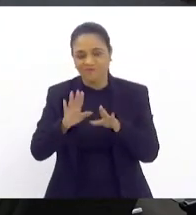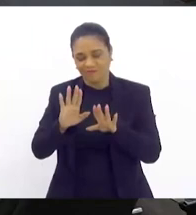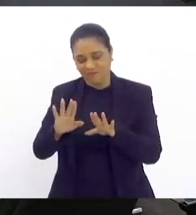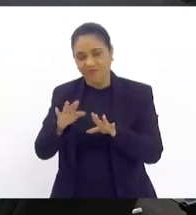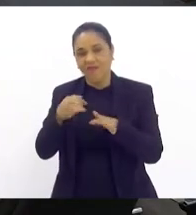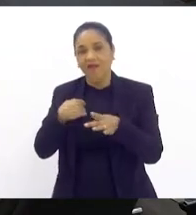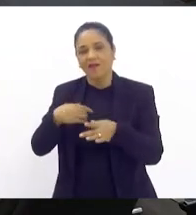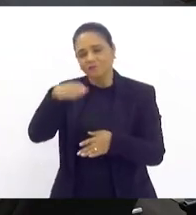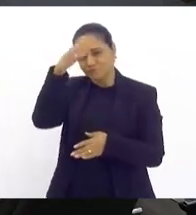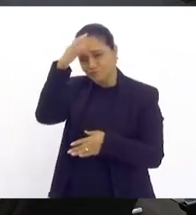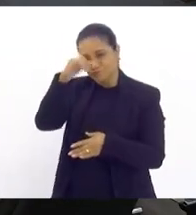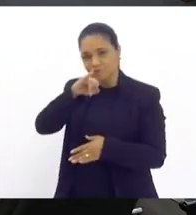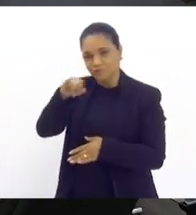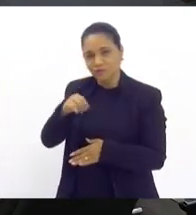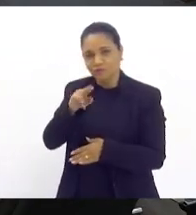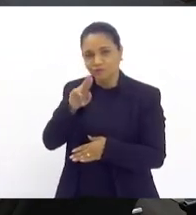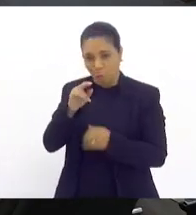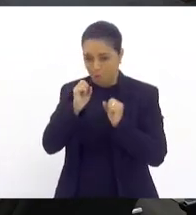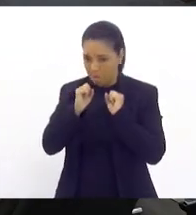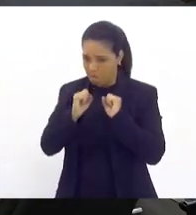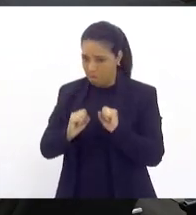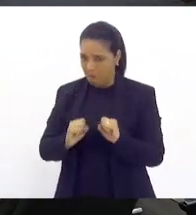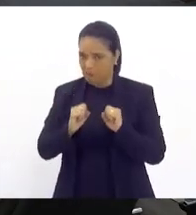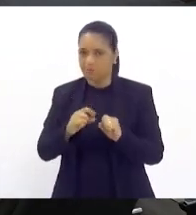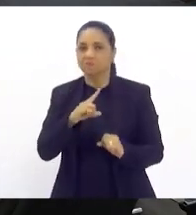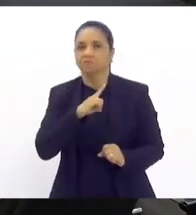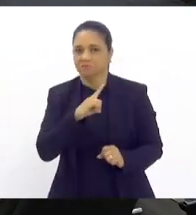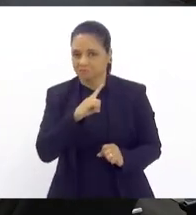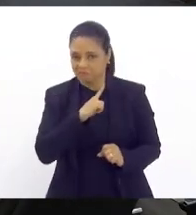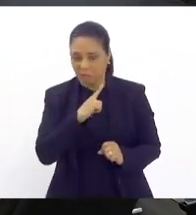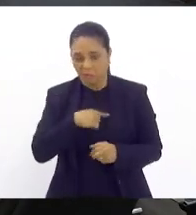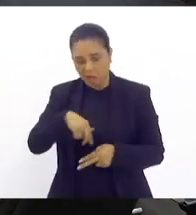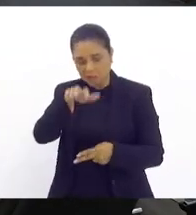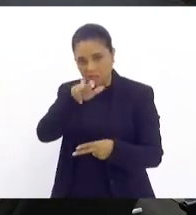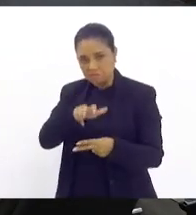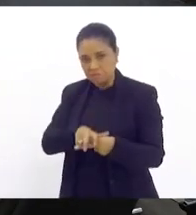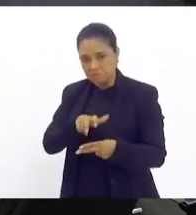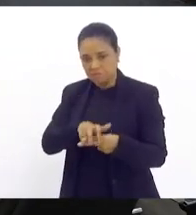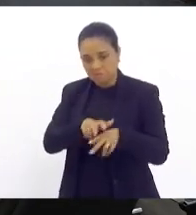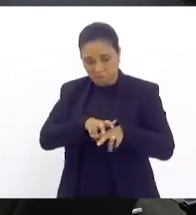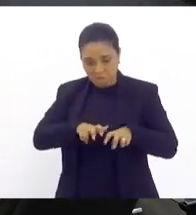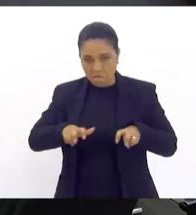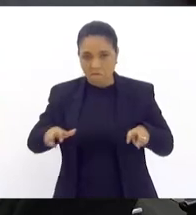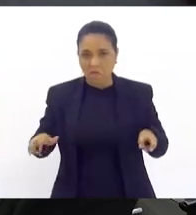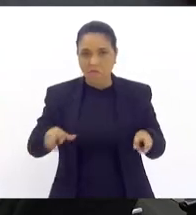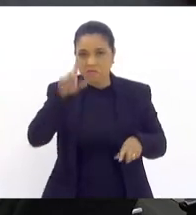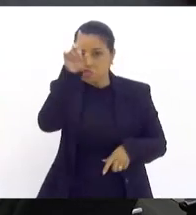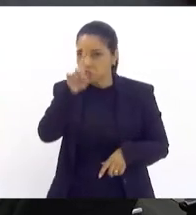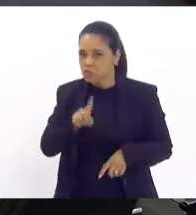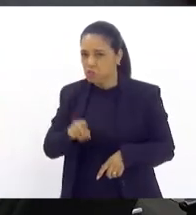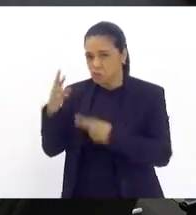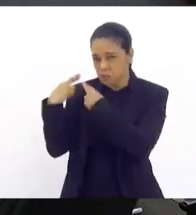é muito poderosa ela discute sentada é chefe da mesa diretora